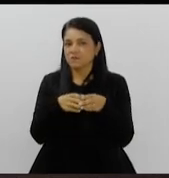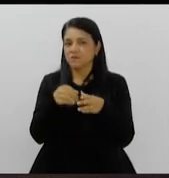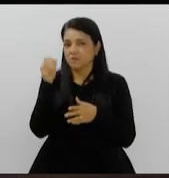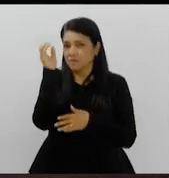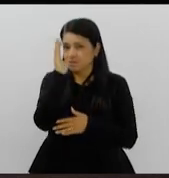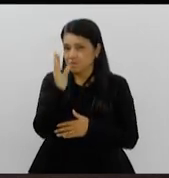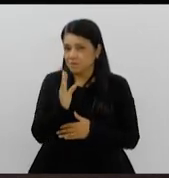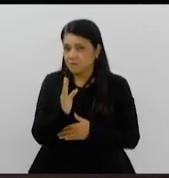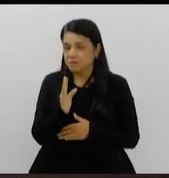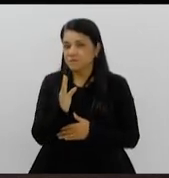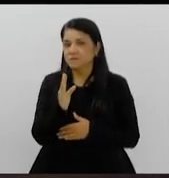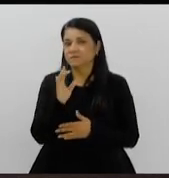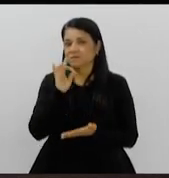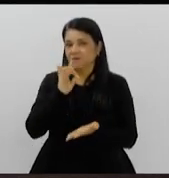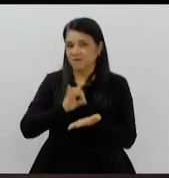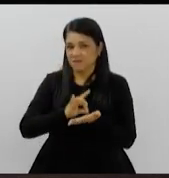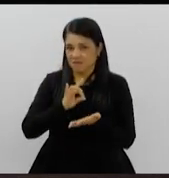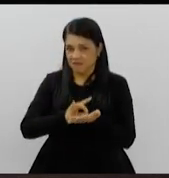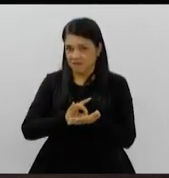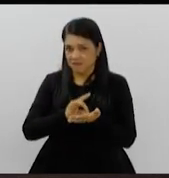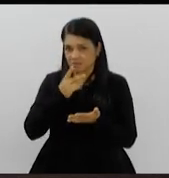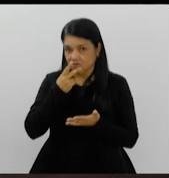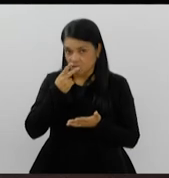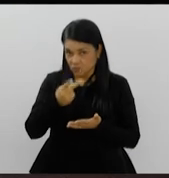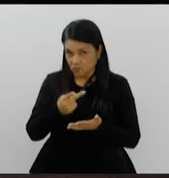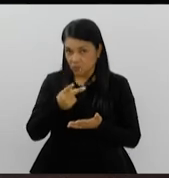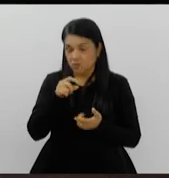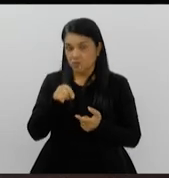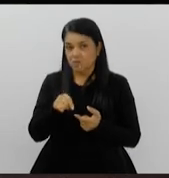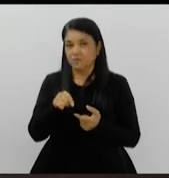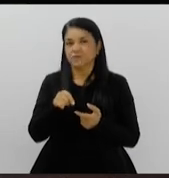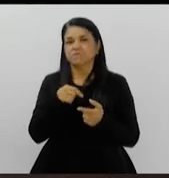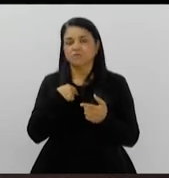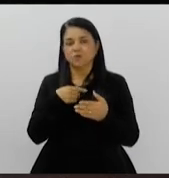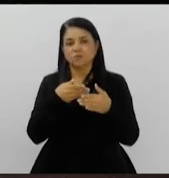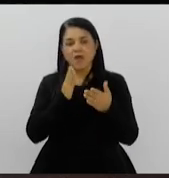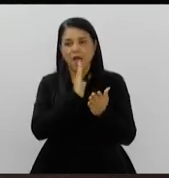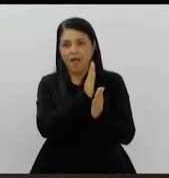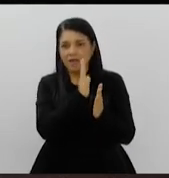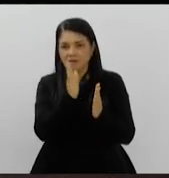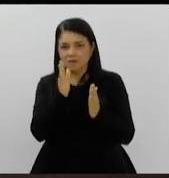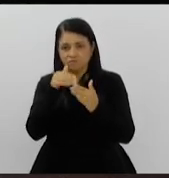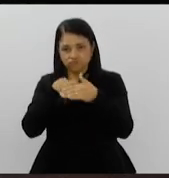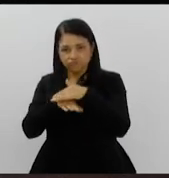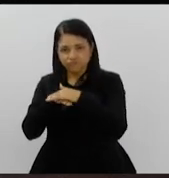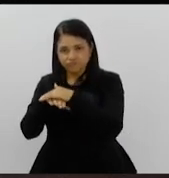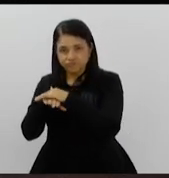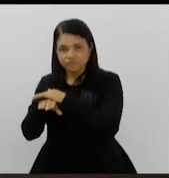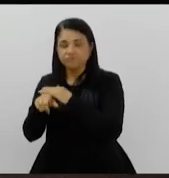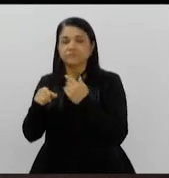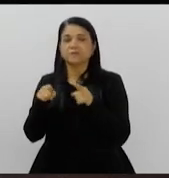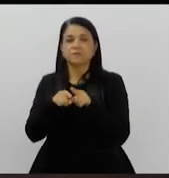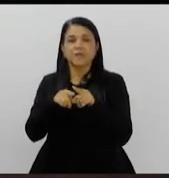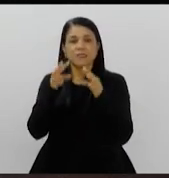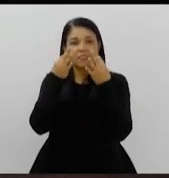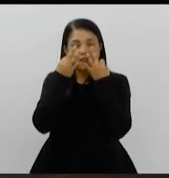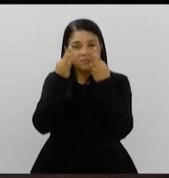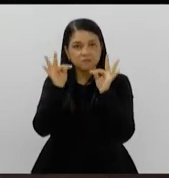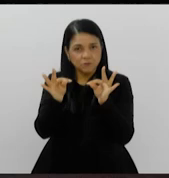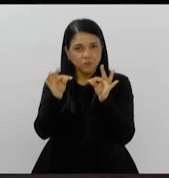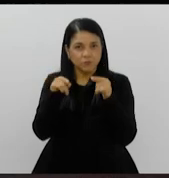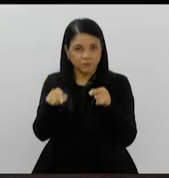algumas informações foram corroboradas por arquivos públicos e também por testemunhos.